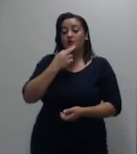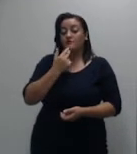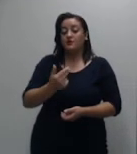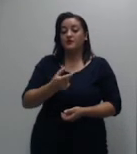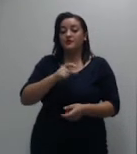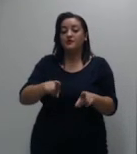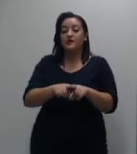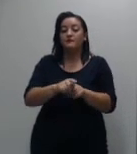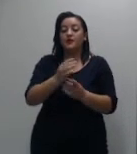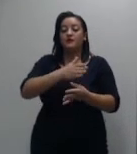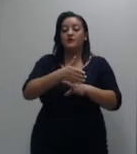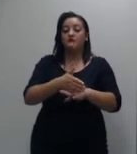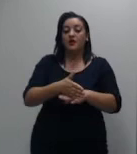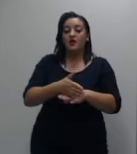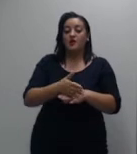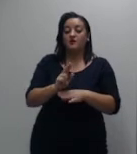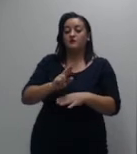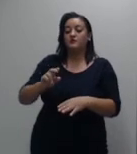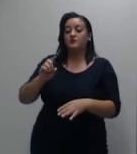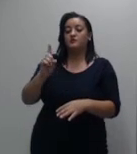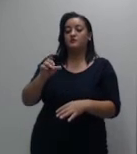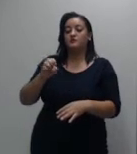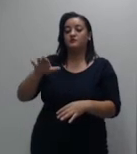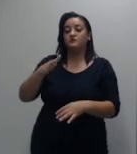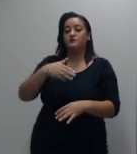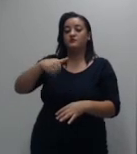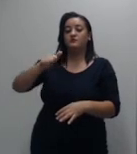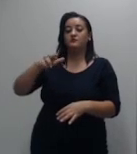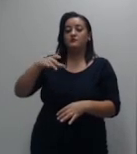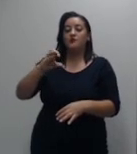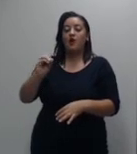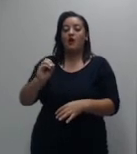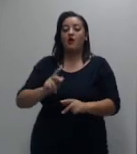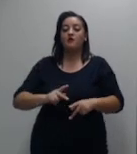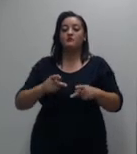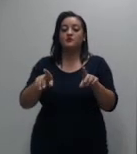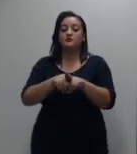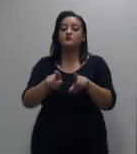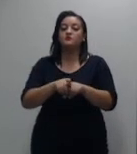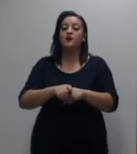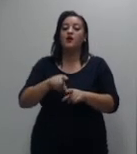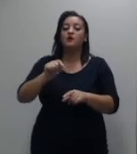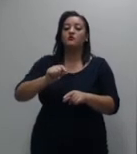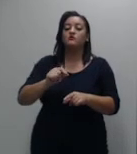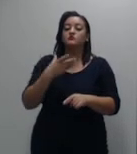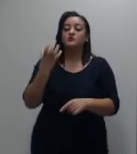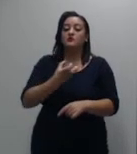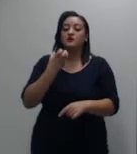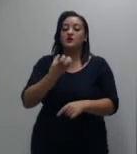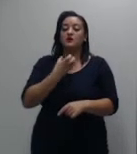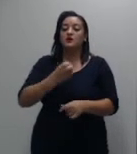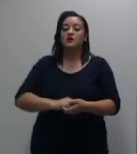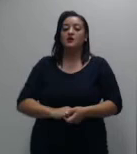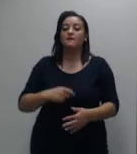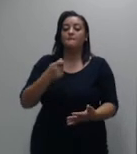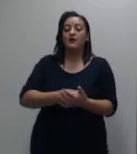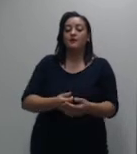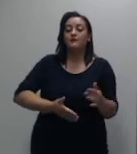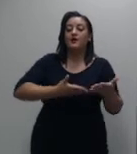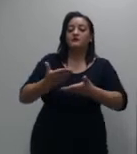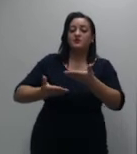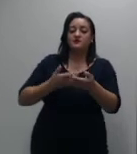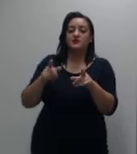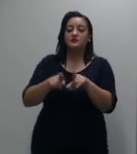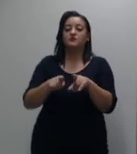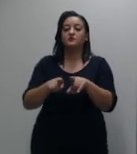qual seu de Marco sagrou-se vencedor Uma demanda o outro se penteava indenização participação